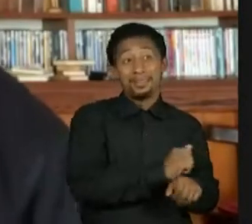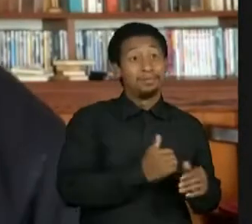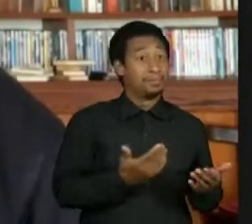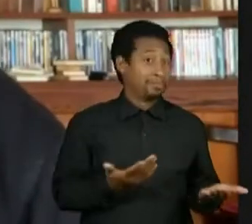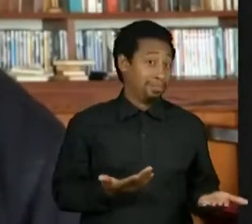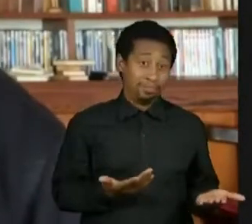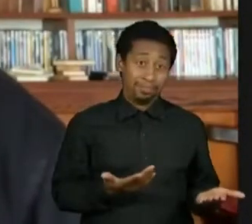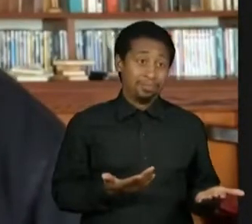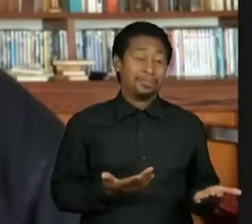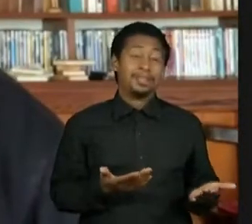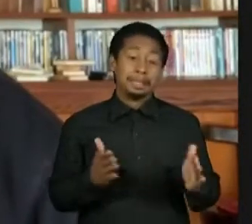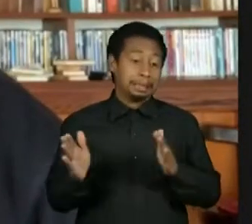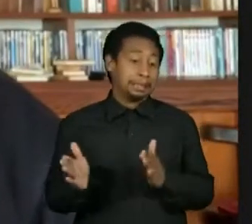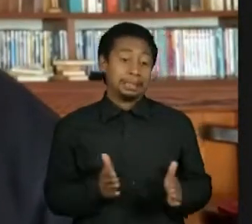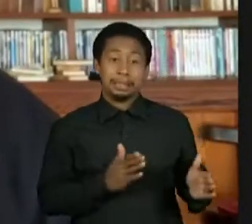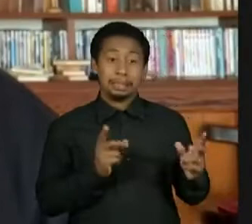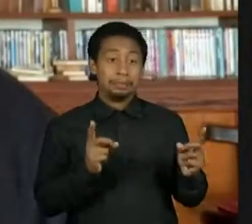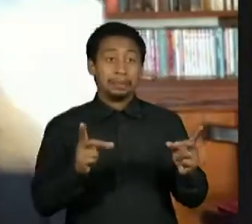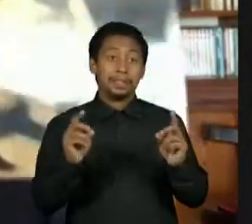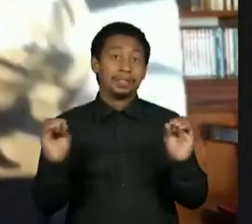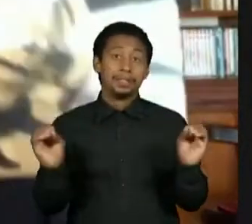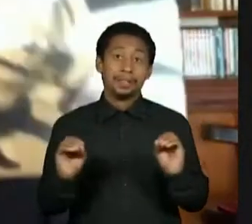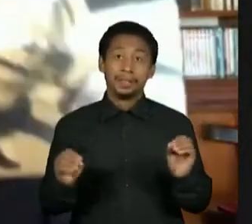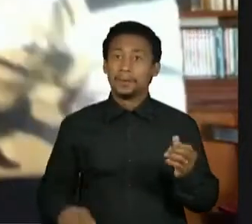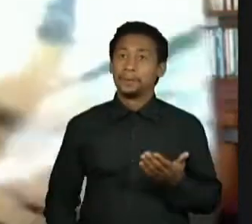Grande. E olha ele aqui.